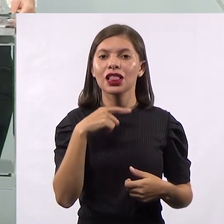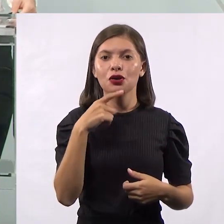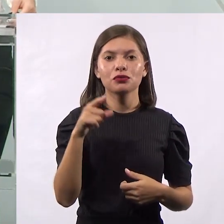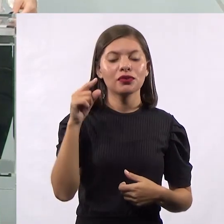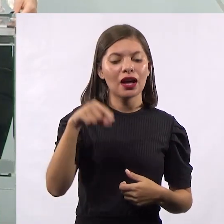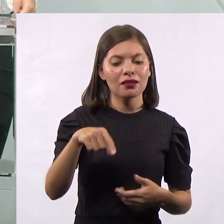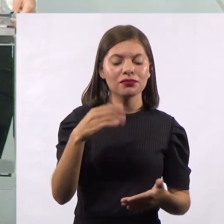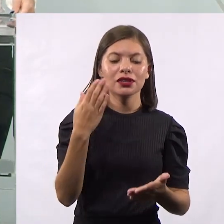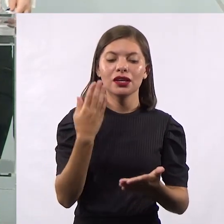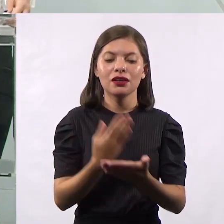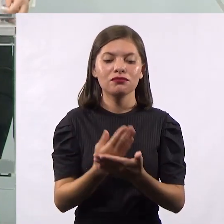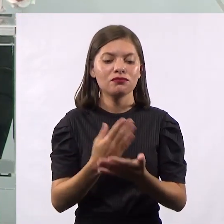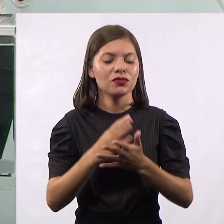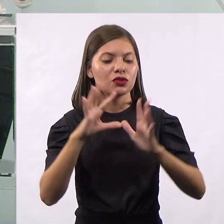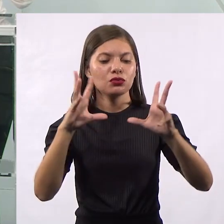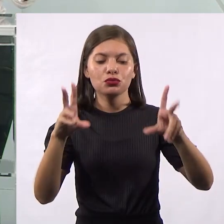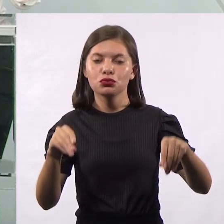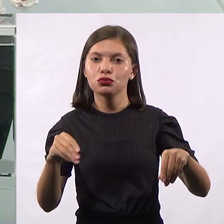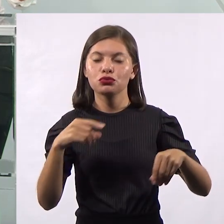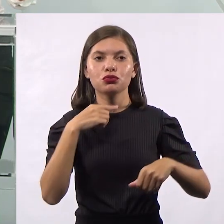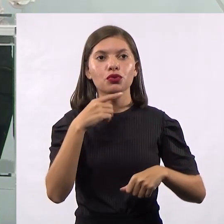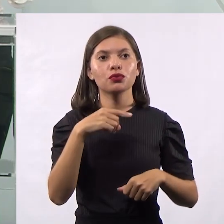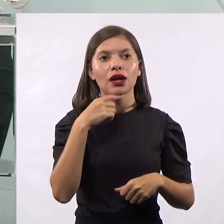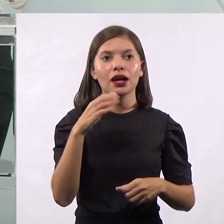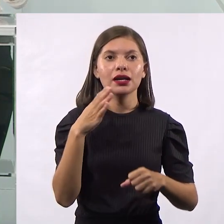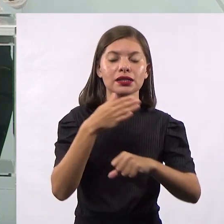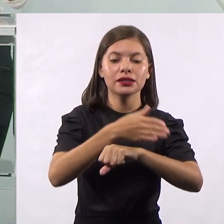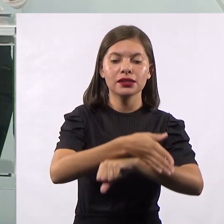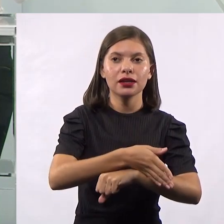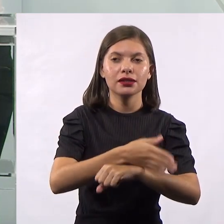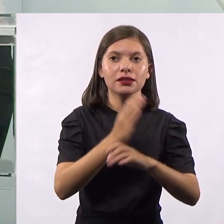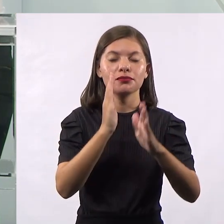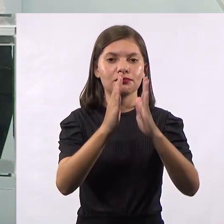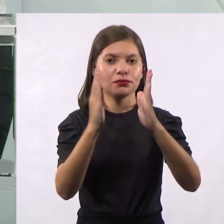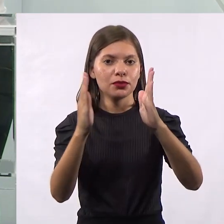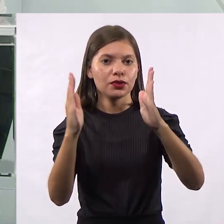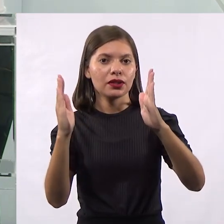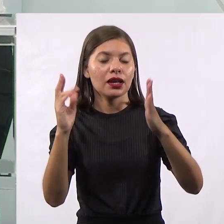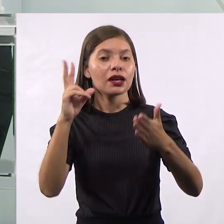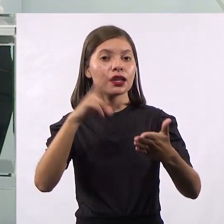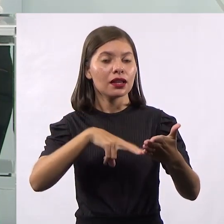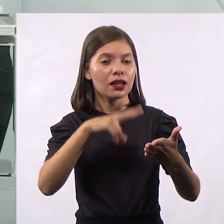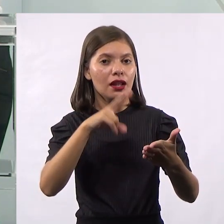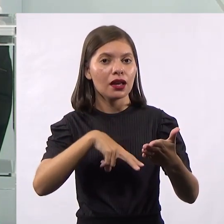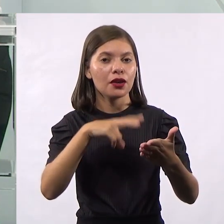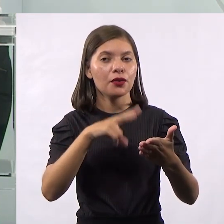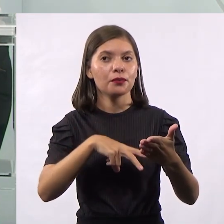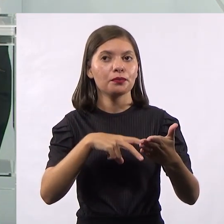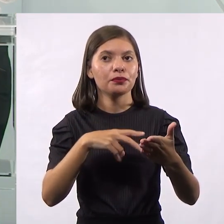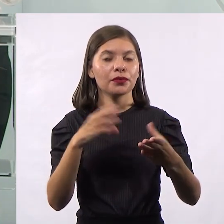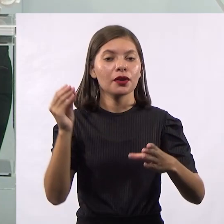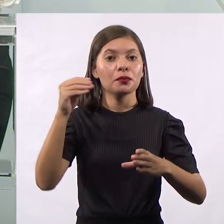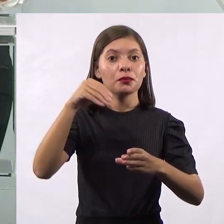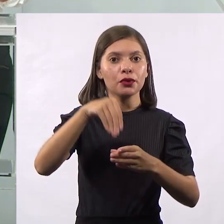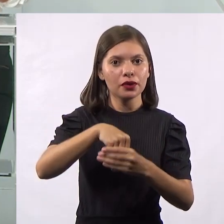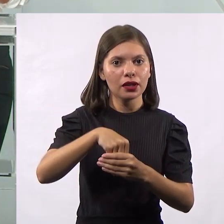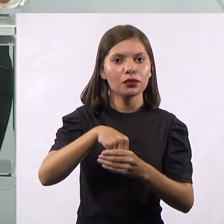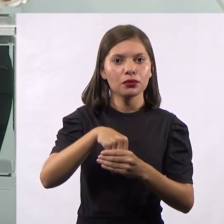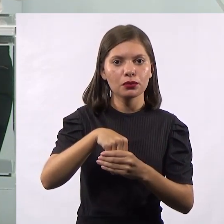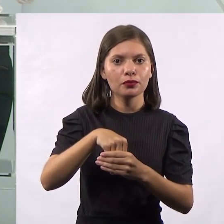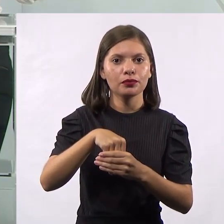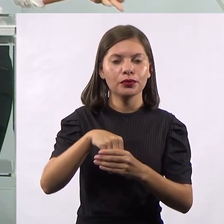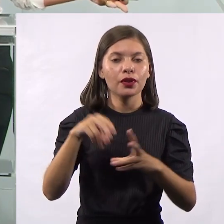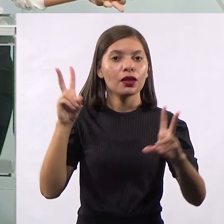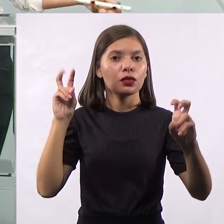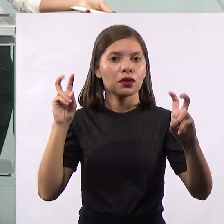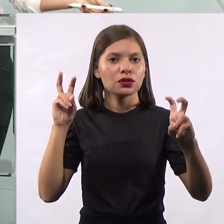impossível esgotar o assunto aqui, então acessem a minha biblioteca e leiam a doutrina indicada para vocês ficarem por dentro, inclusive